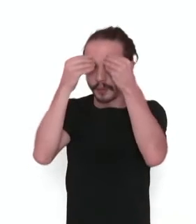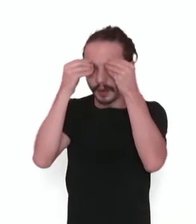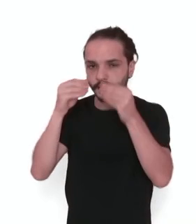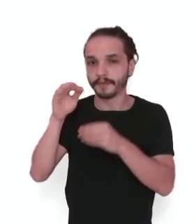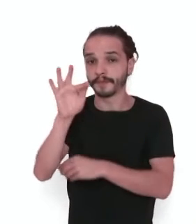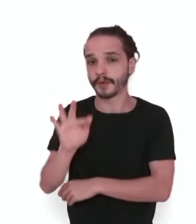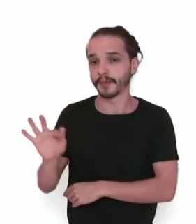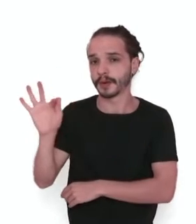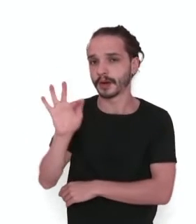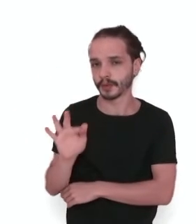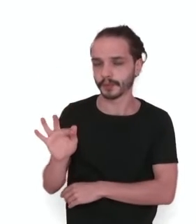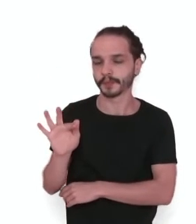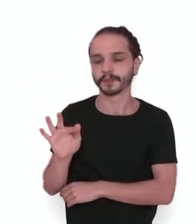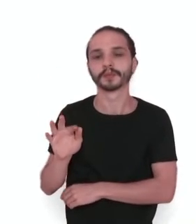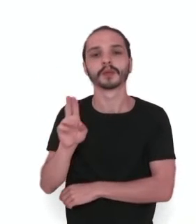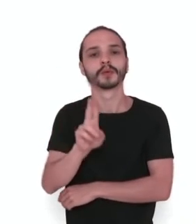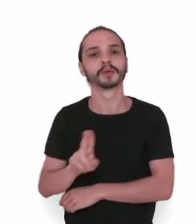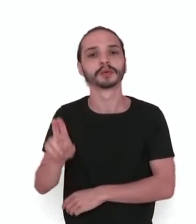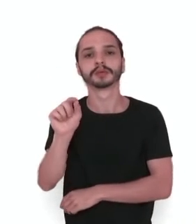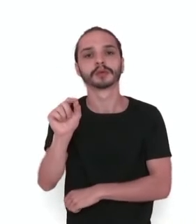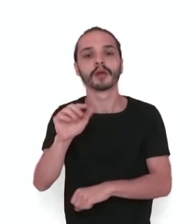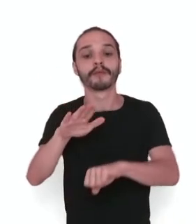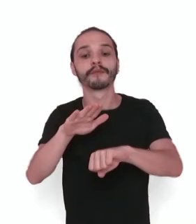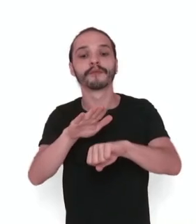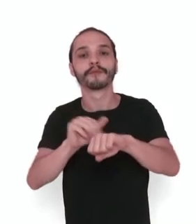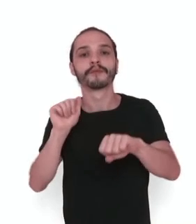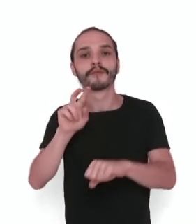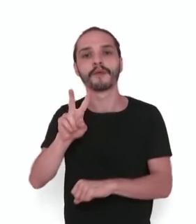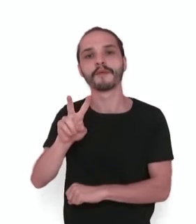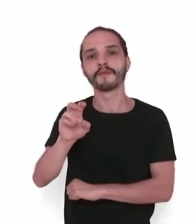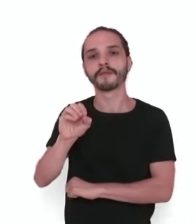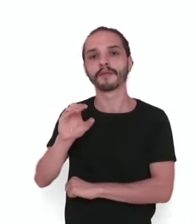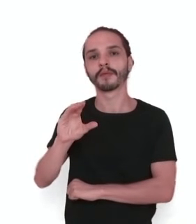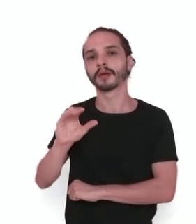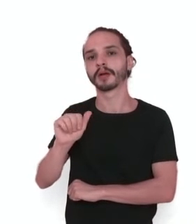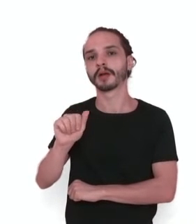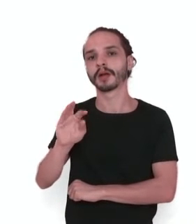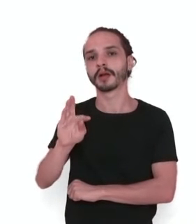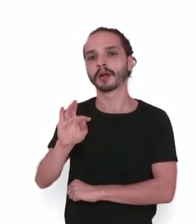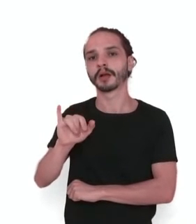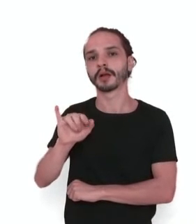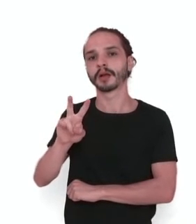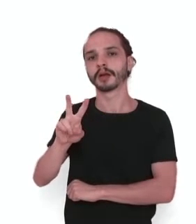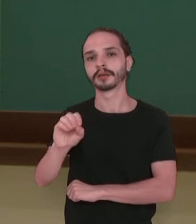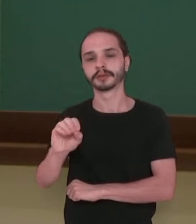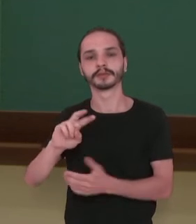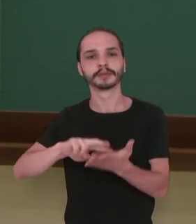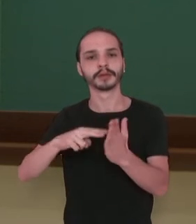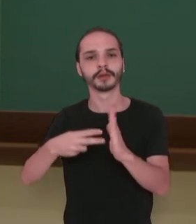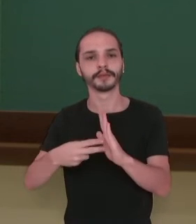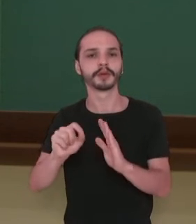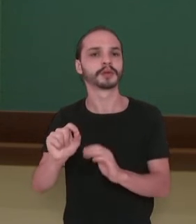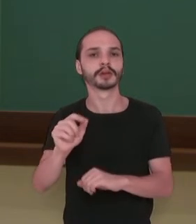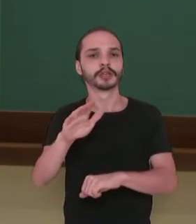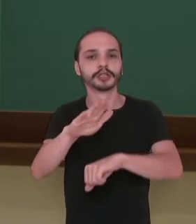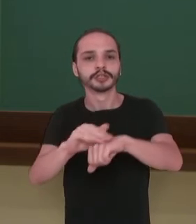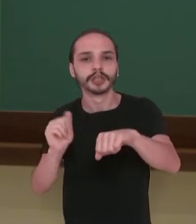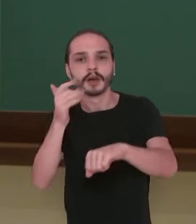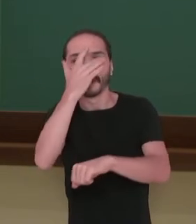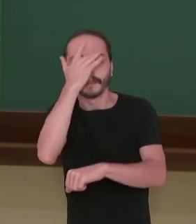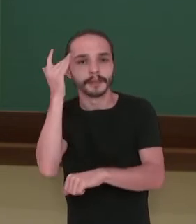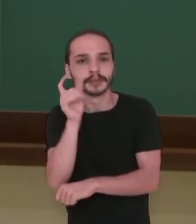formal. Deve-se usar o vocativo, termo que indica o chamamento, invocação, interpelação de uma